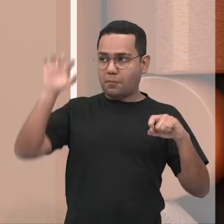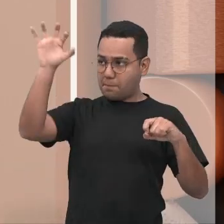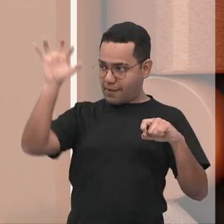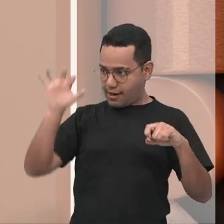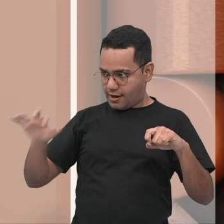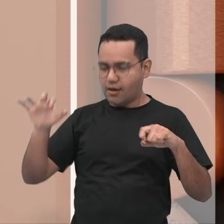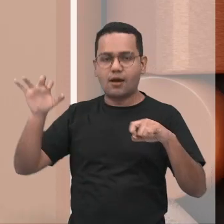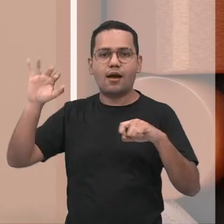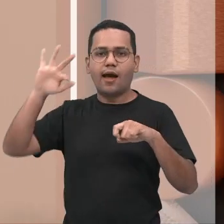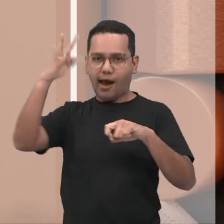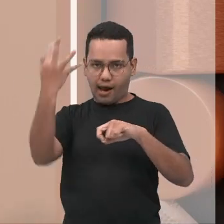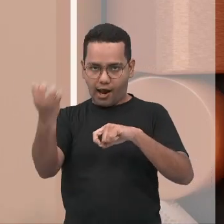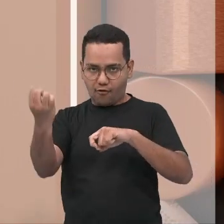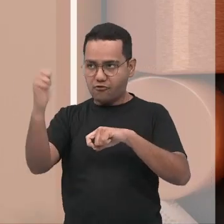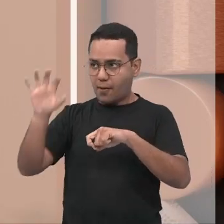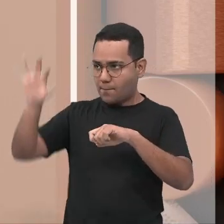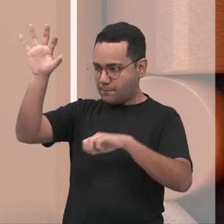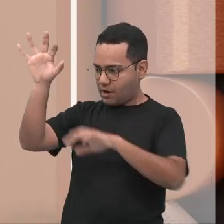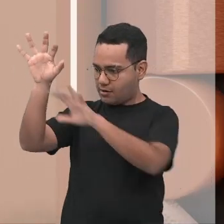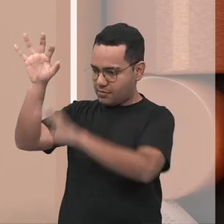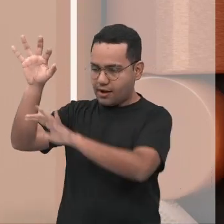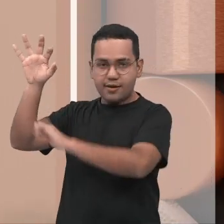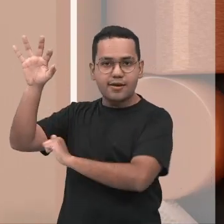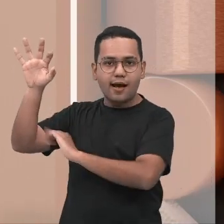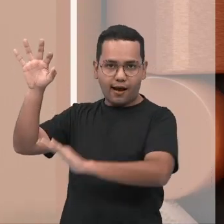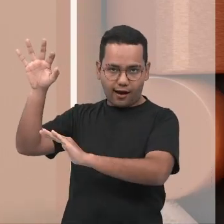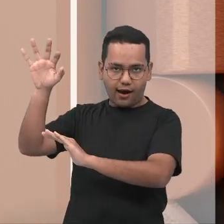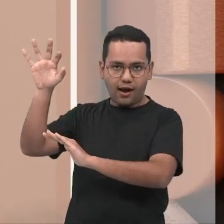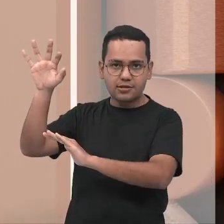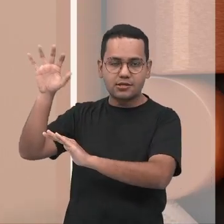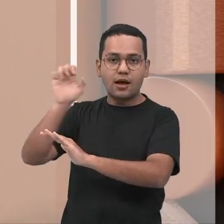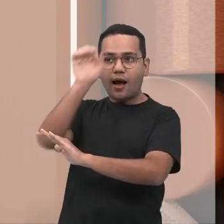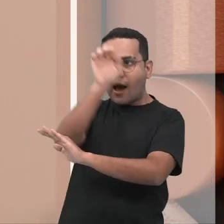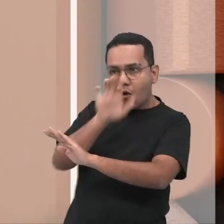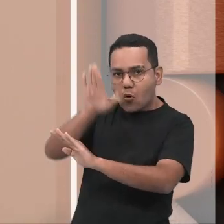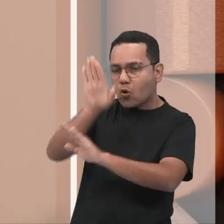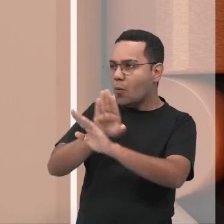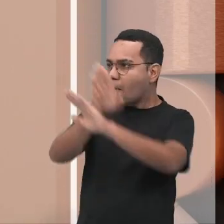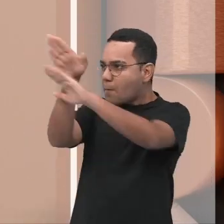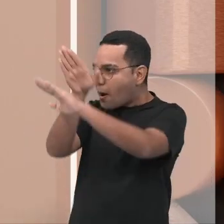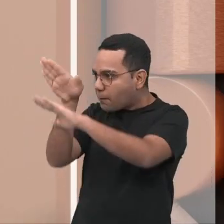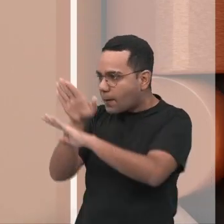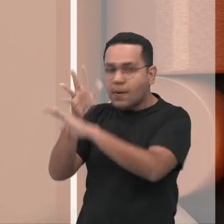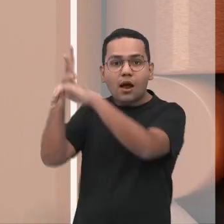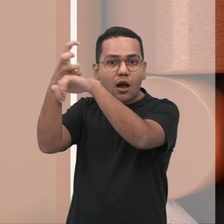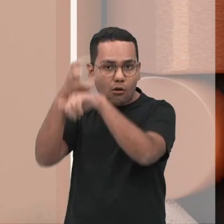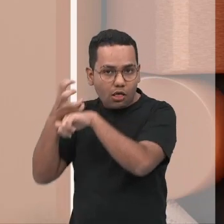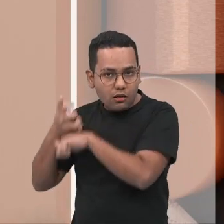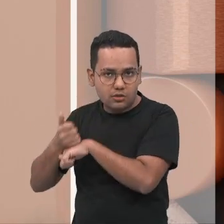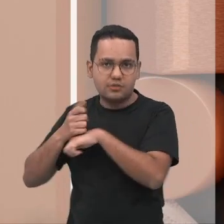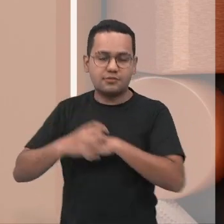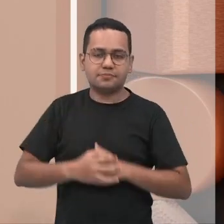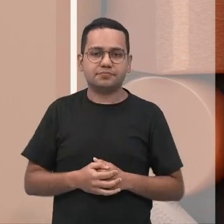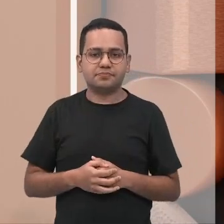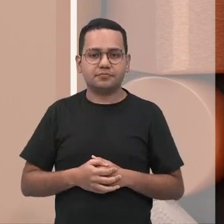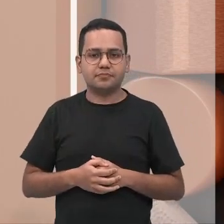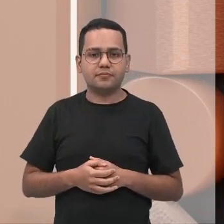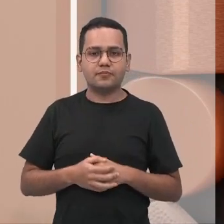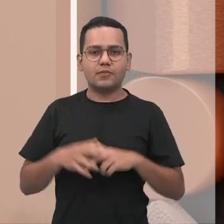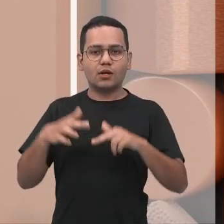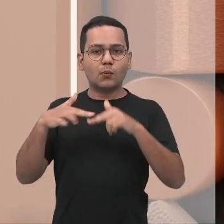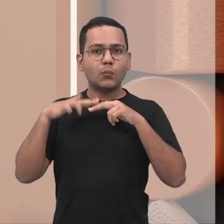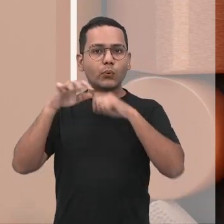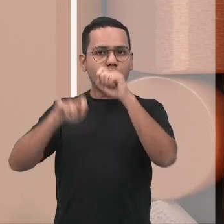as grandes potências da Europa estavam colonizando aquela região. Obviamente, algumas potências pegaram